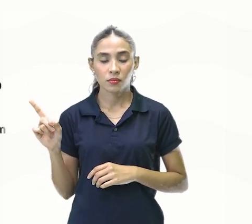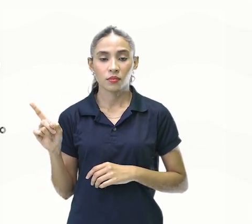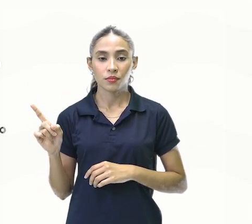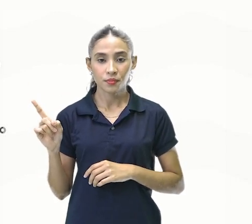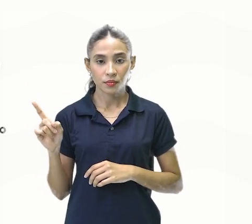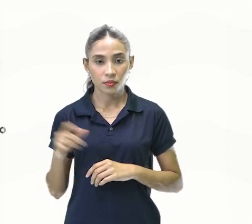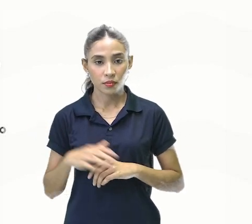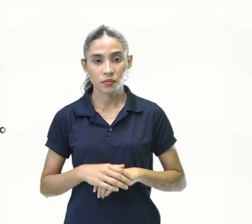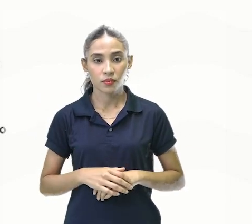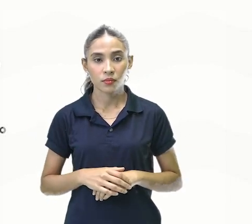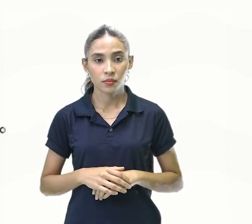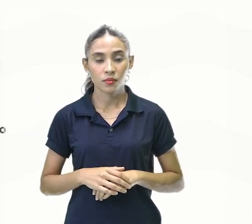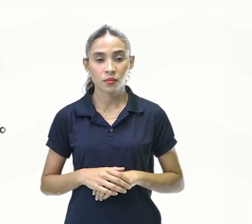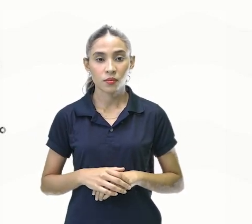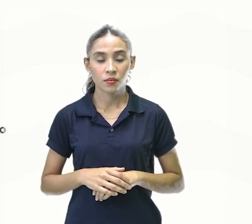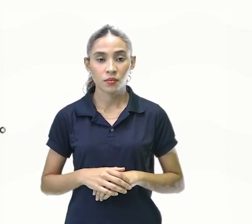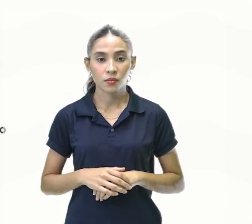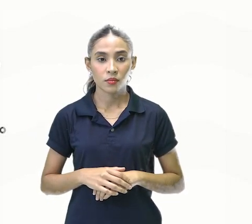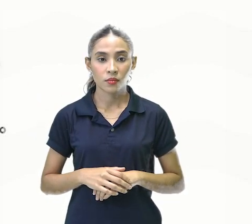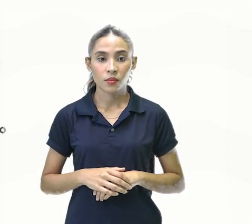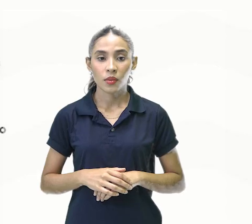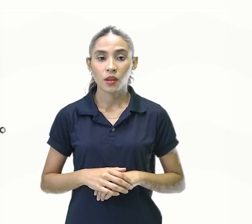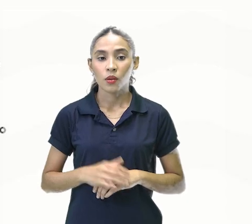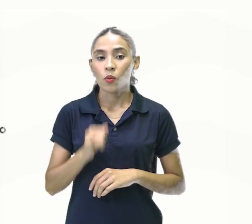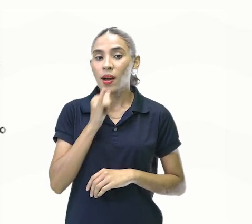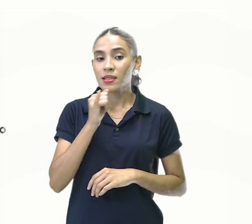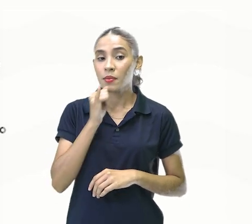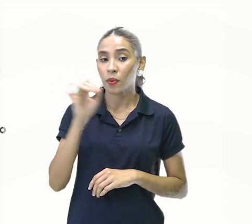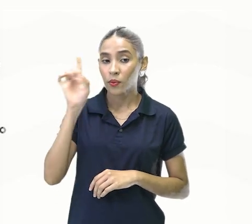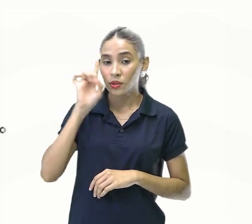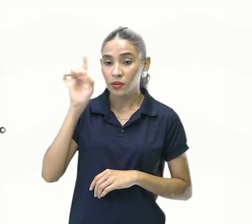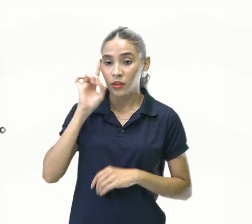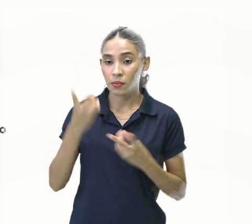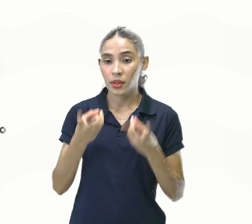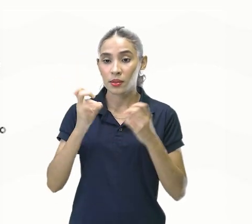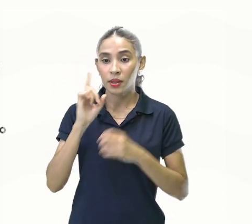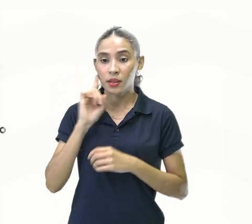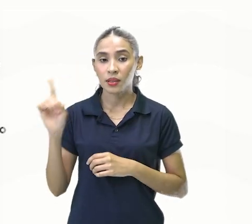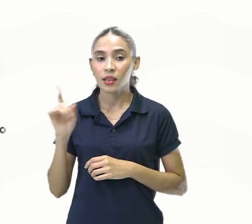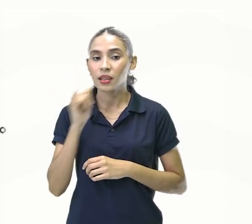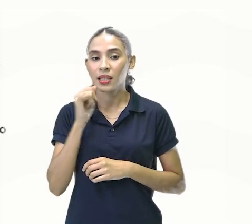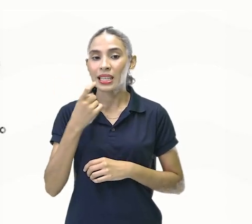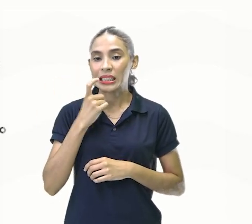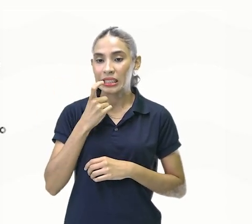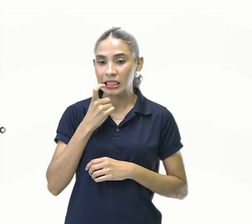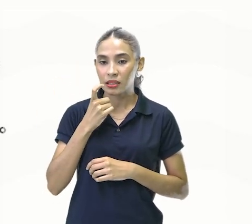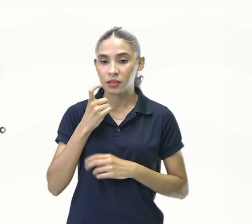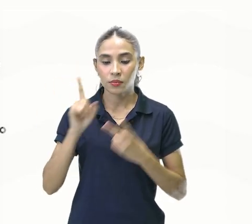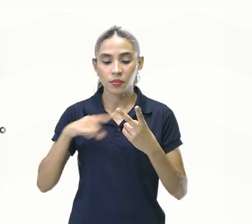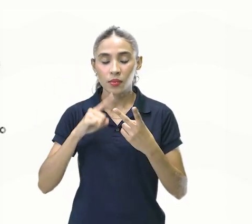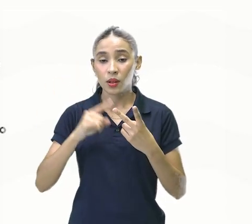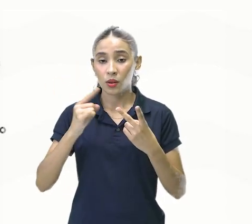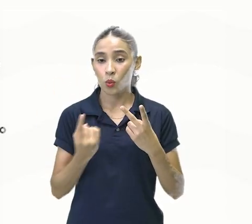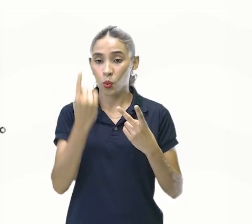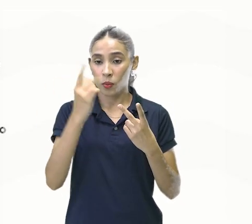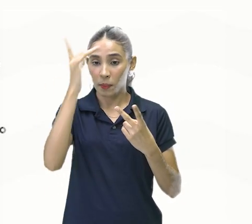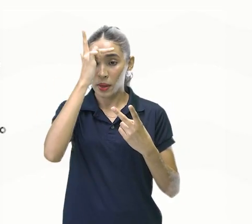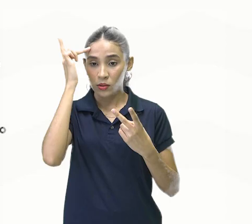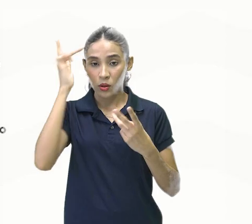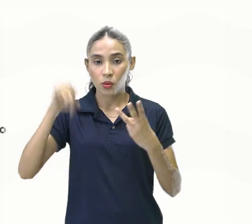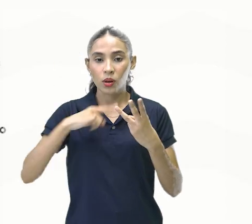exemplo para o cotidiano. Aí temos aí plástico, uma